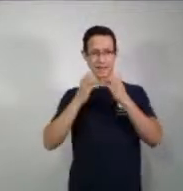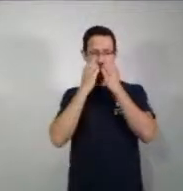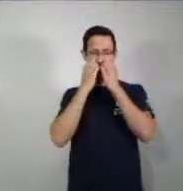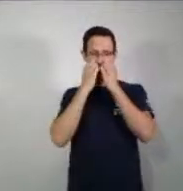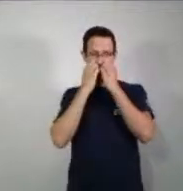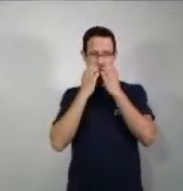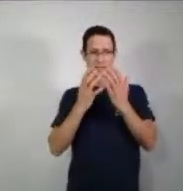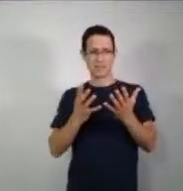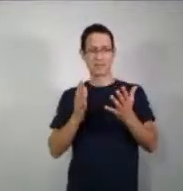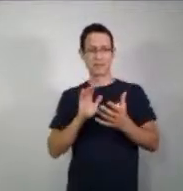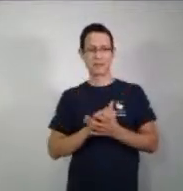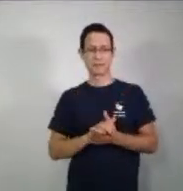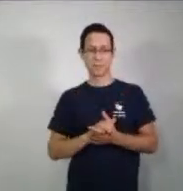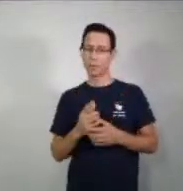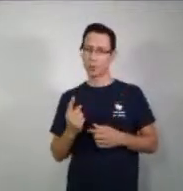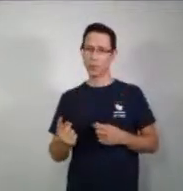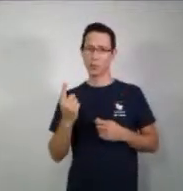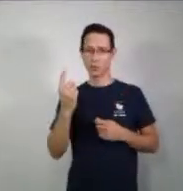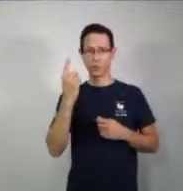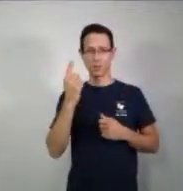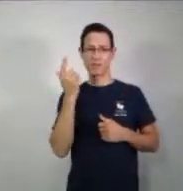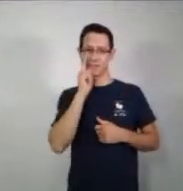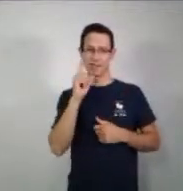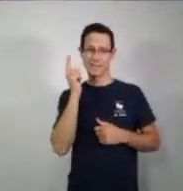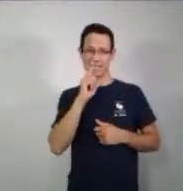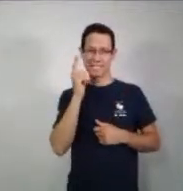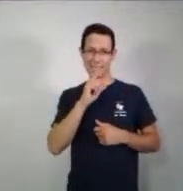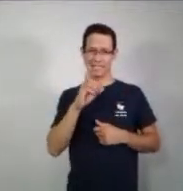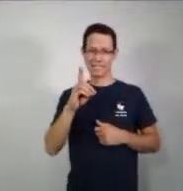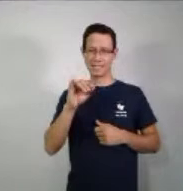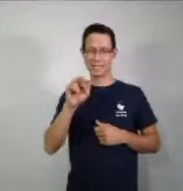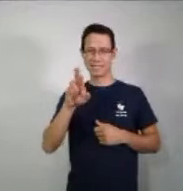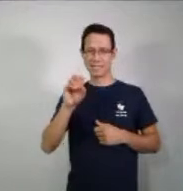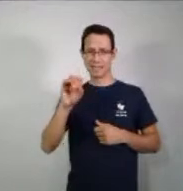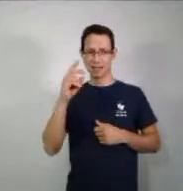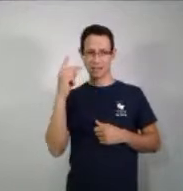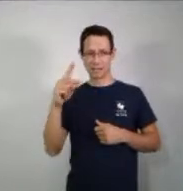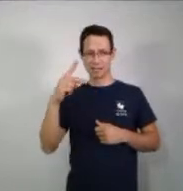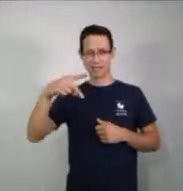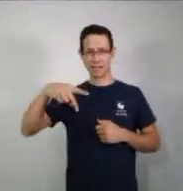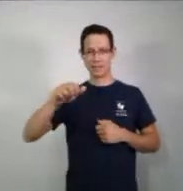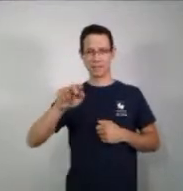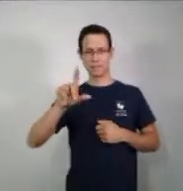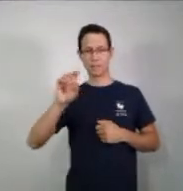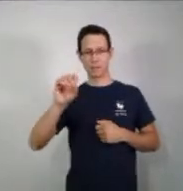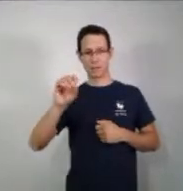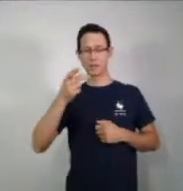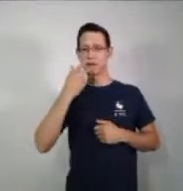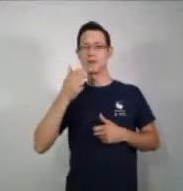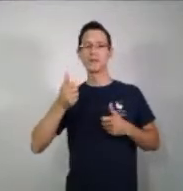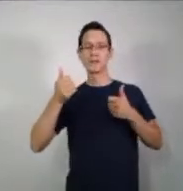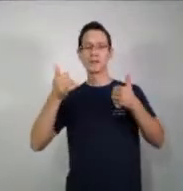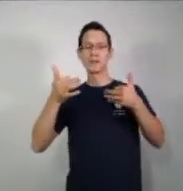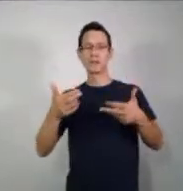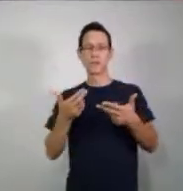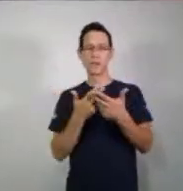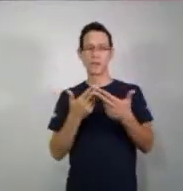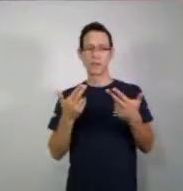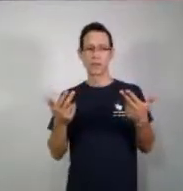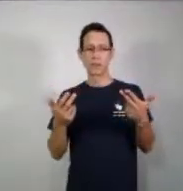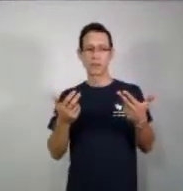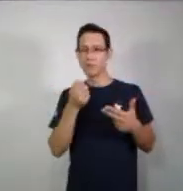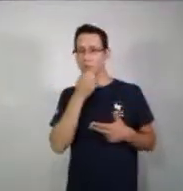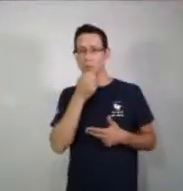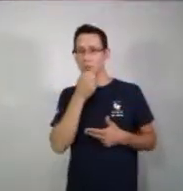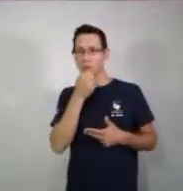muito único, né, dos diários do Paulo, e que ele diz ali coisas que ele não disse em lugar